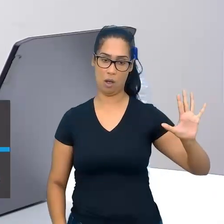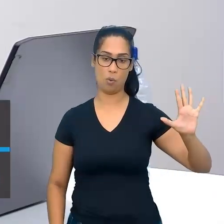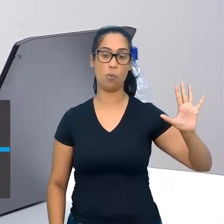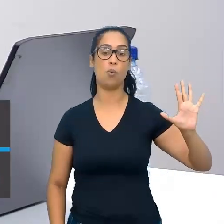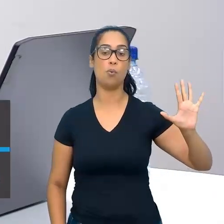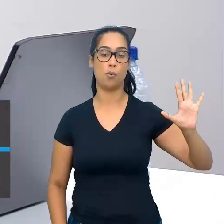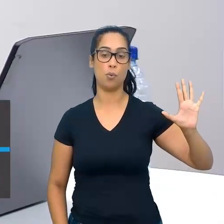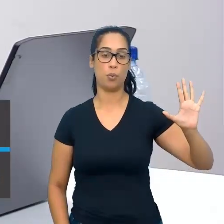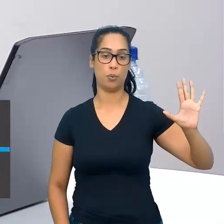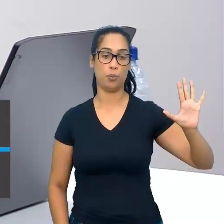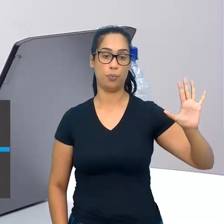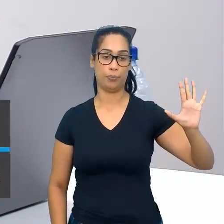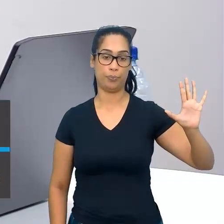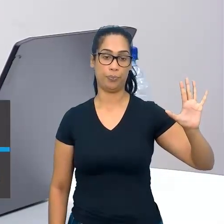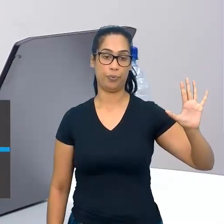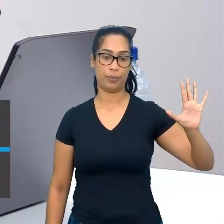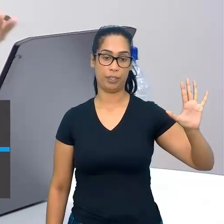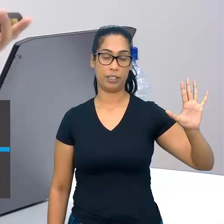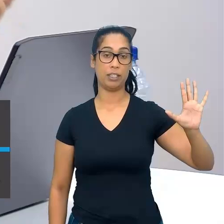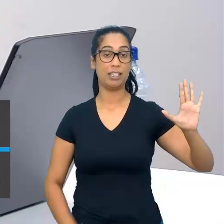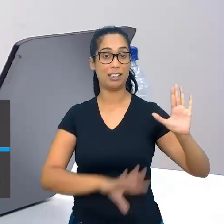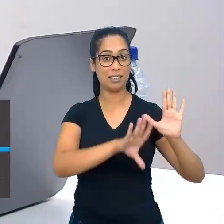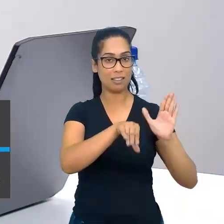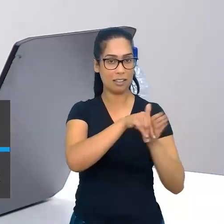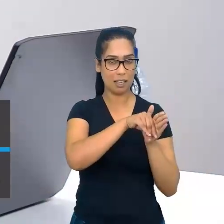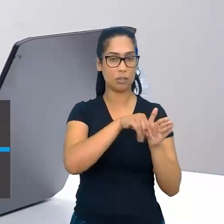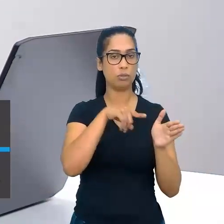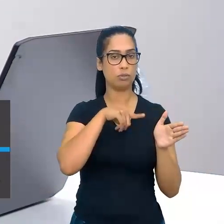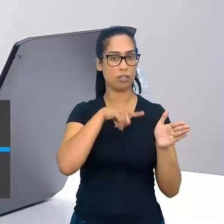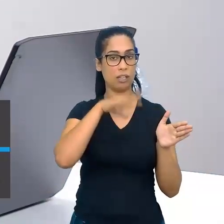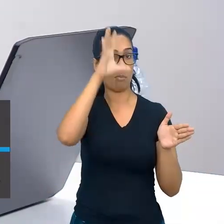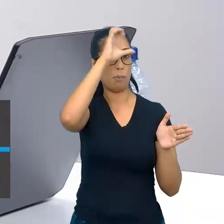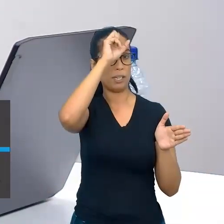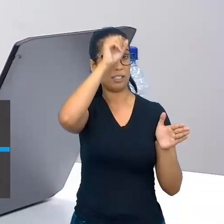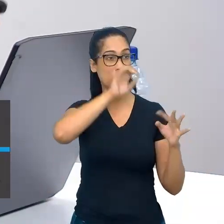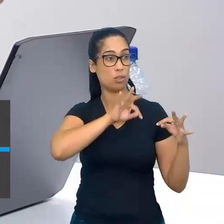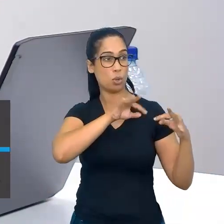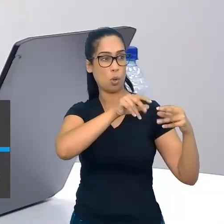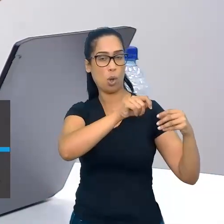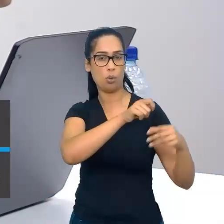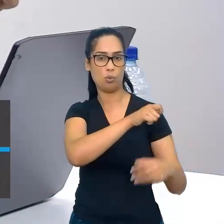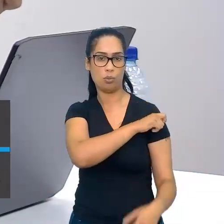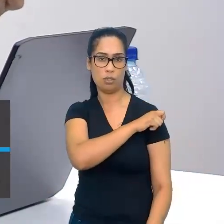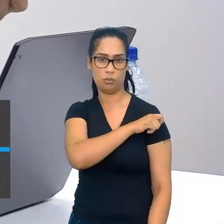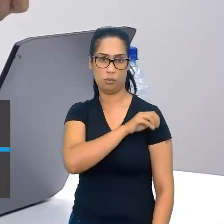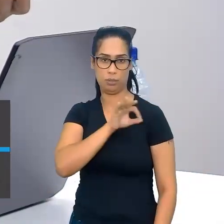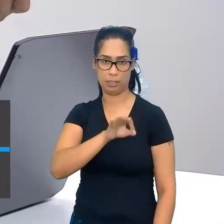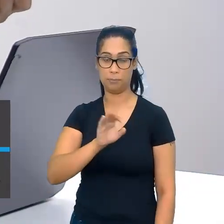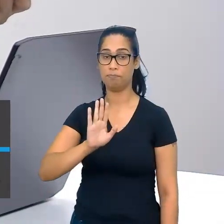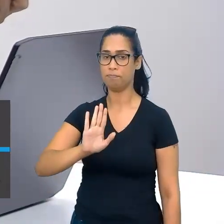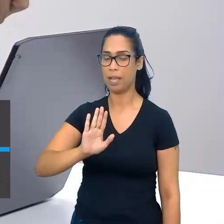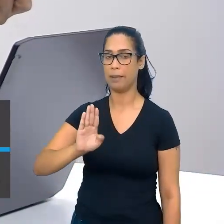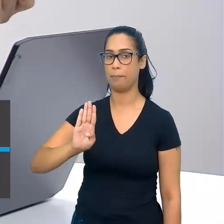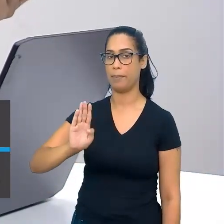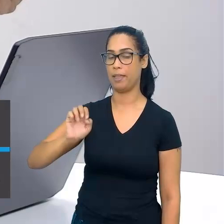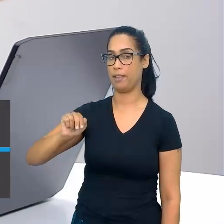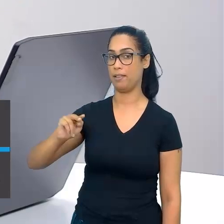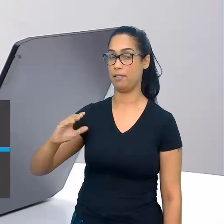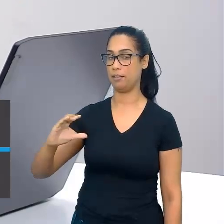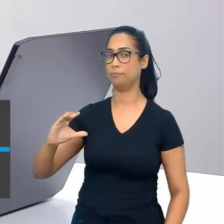todas as aprendizagens essenciais do Estudante né e a BNC